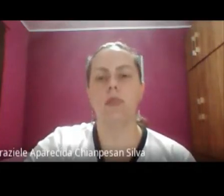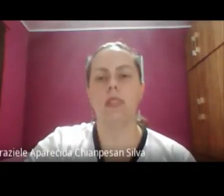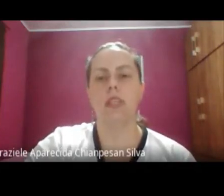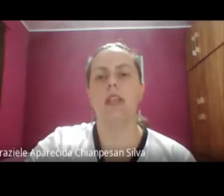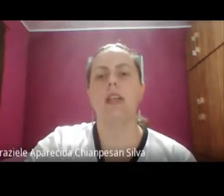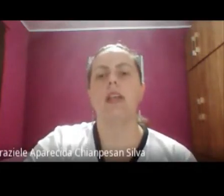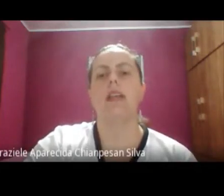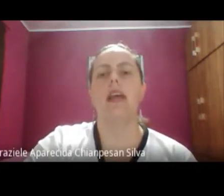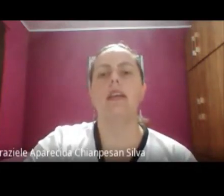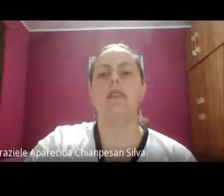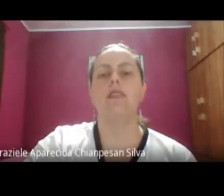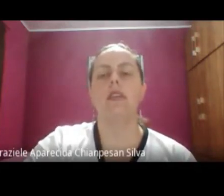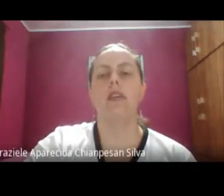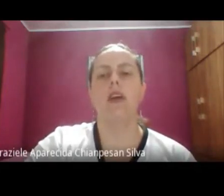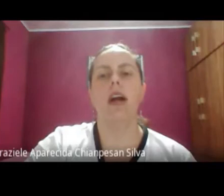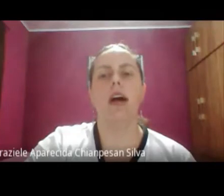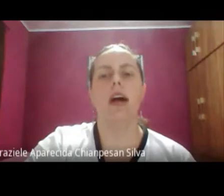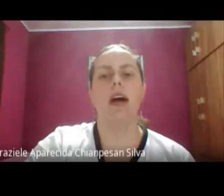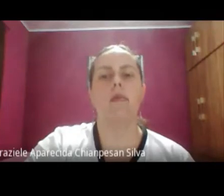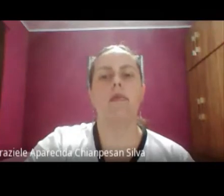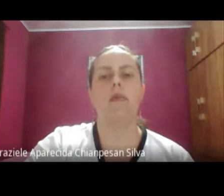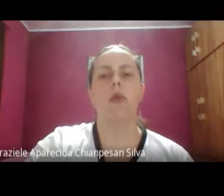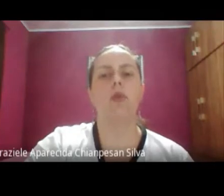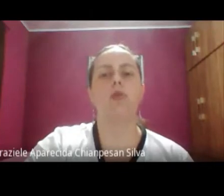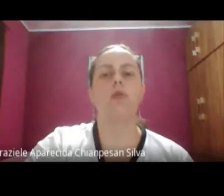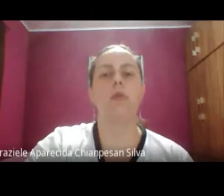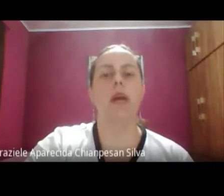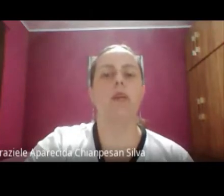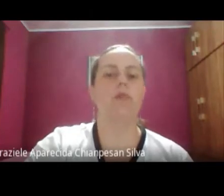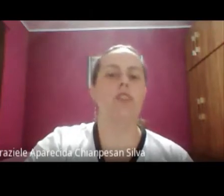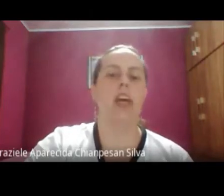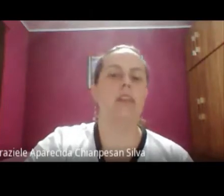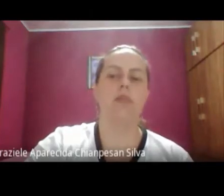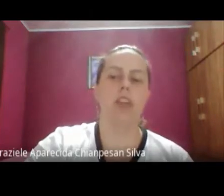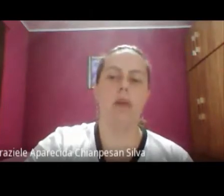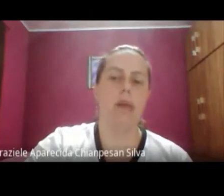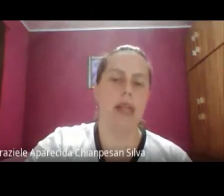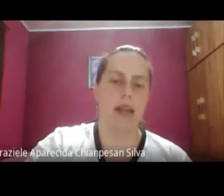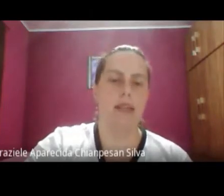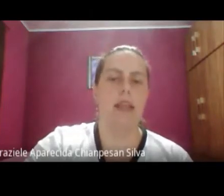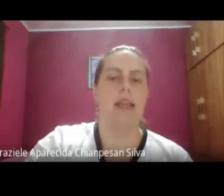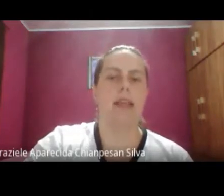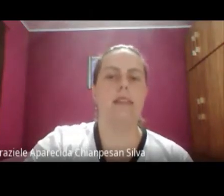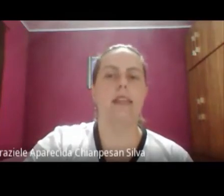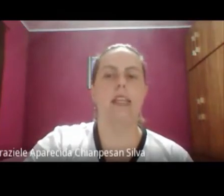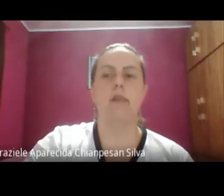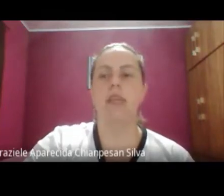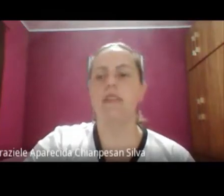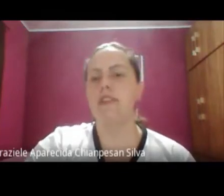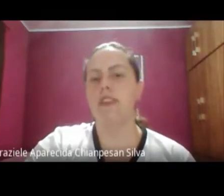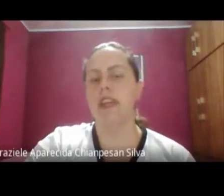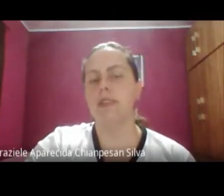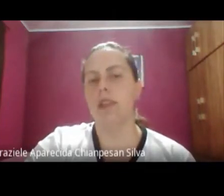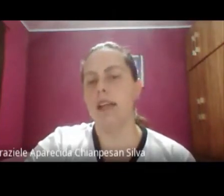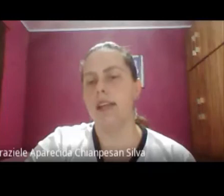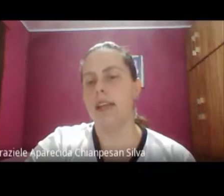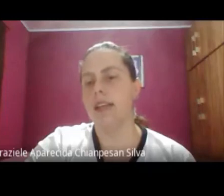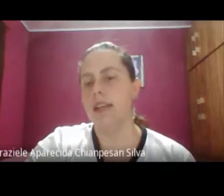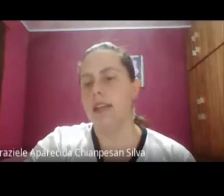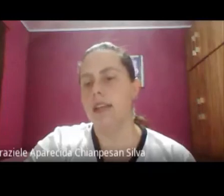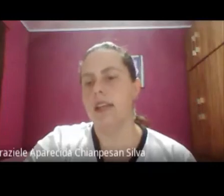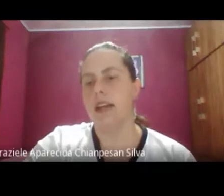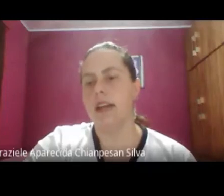da música. Né? Se você colocar Olodum e Michael Jackson, já aparece. Esse clipe que foi feito lá,